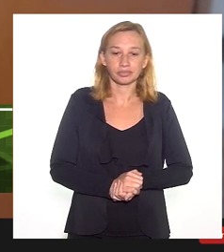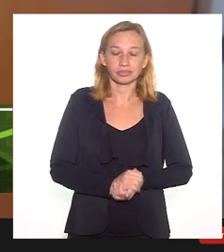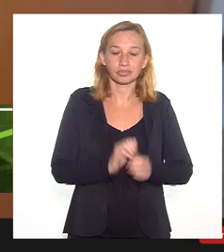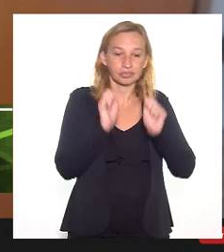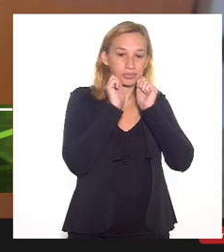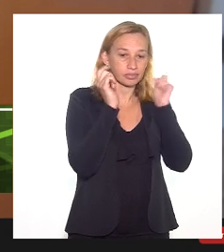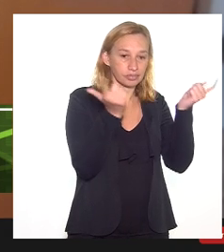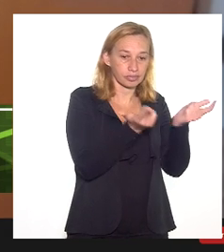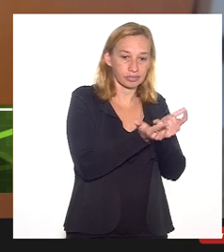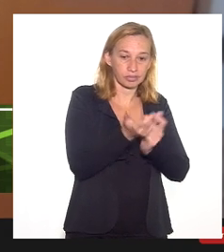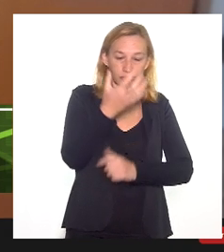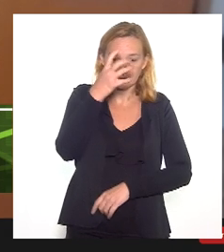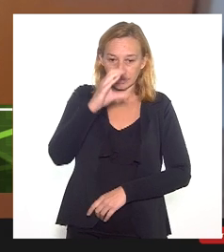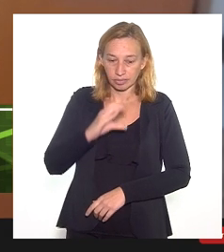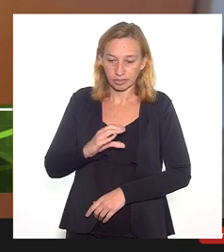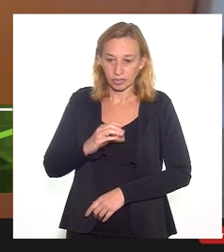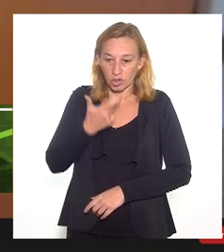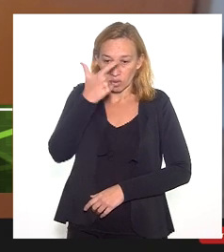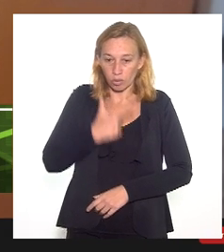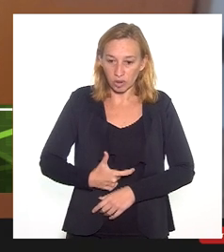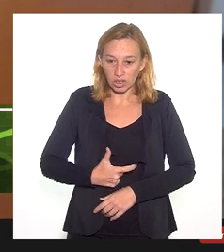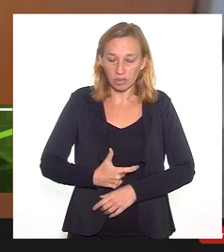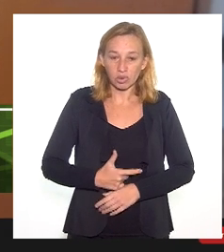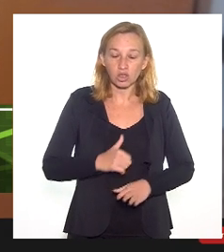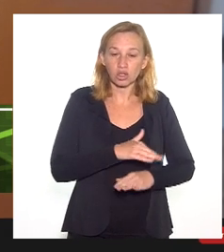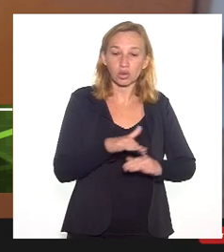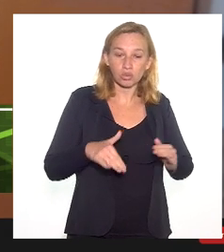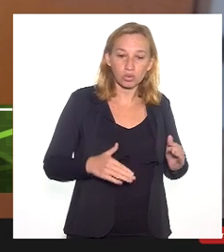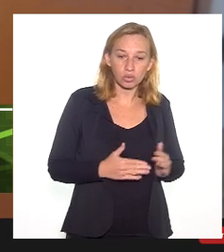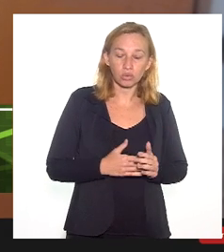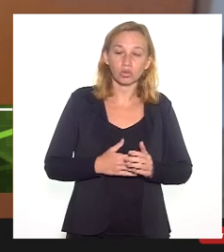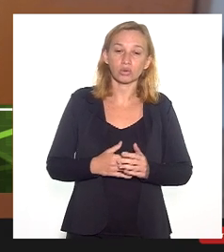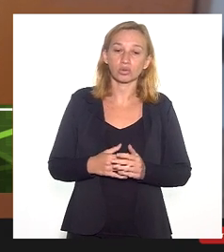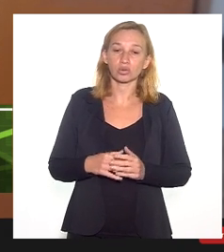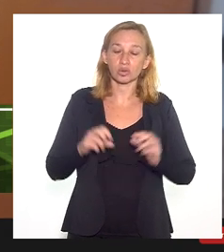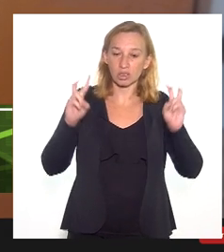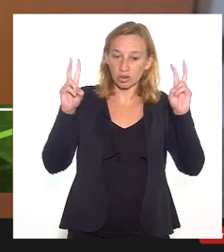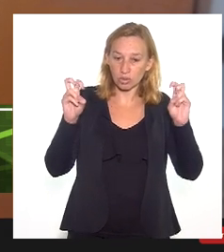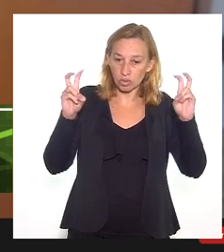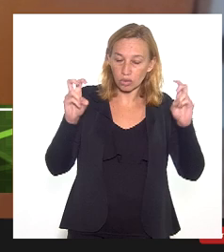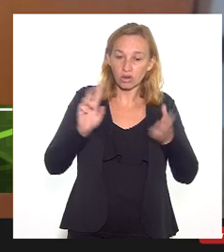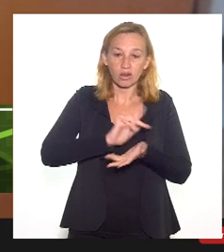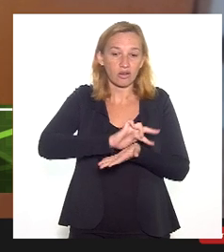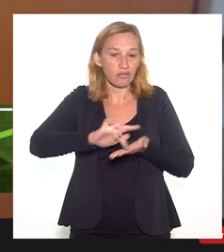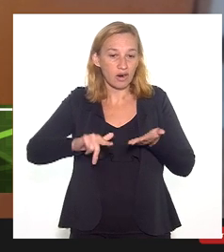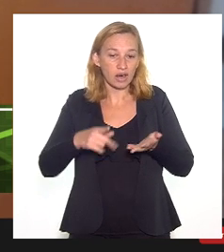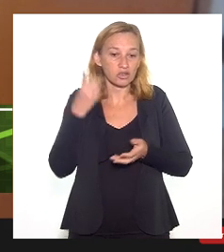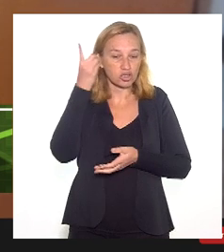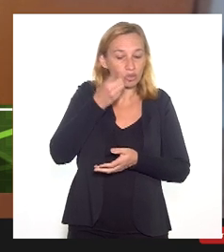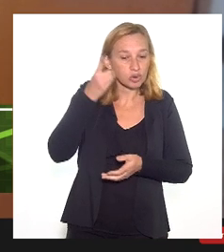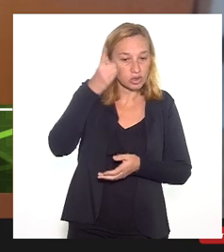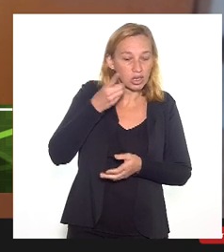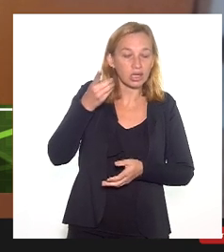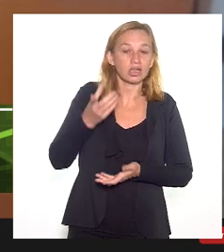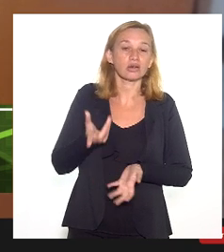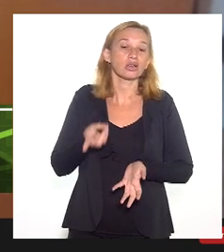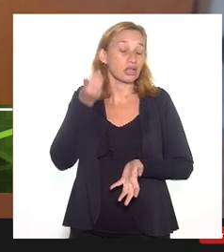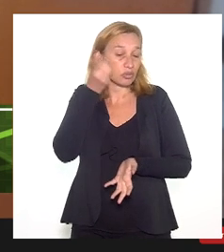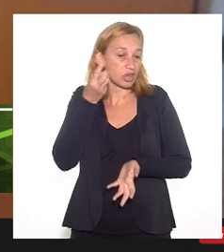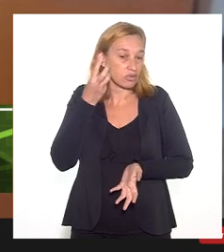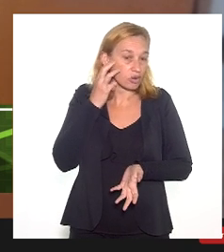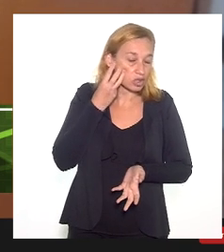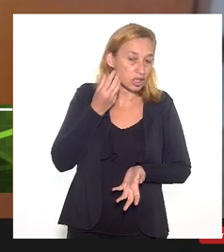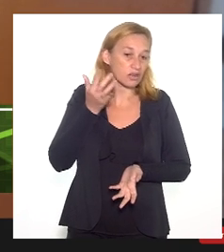UERJ em todo esse episódio, as manifestações de solidariedade dos vários parlamentares, deputado Valdeck,